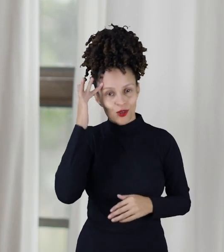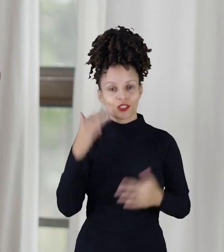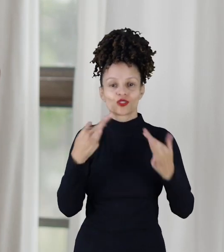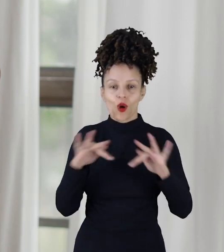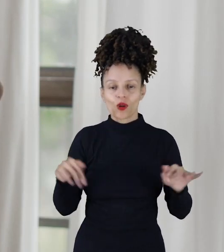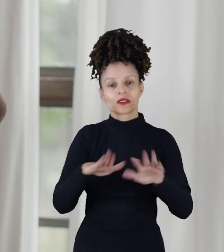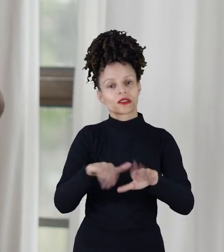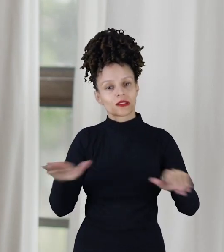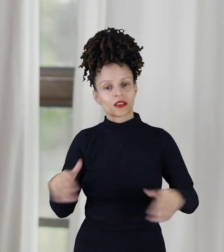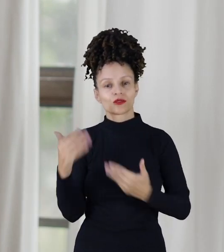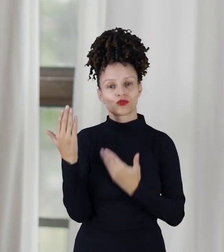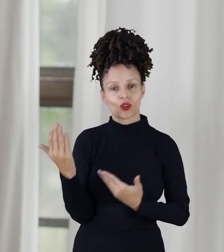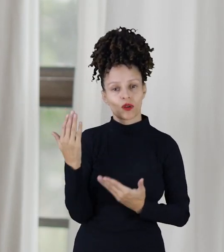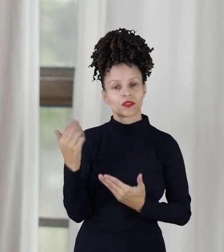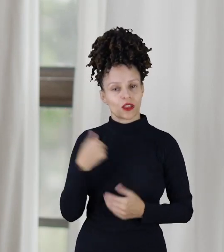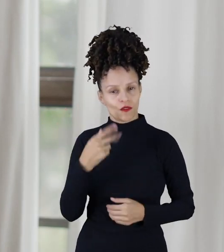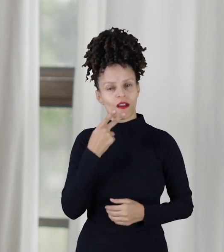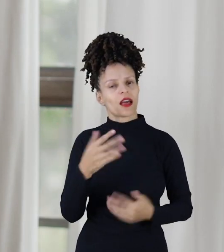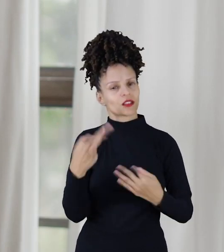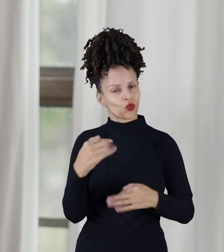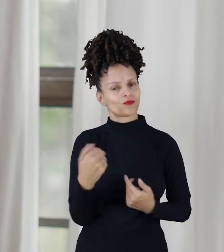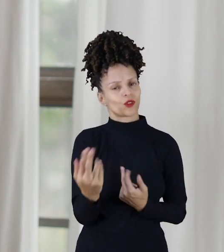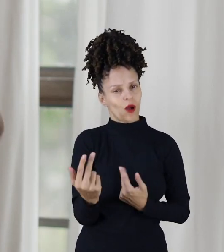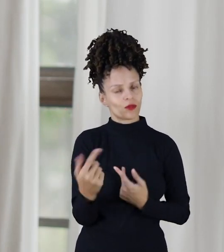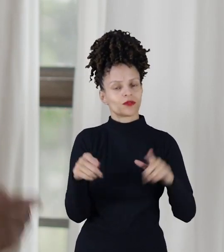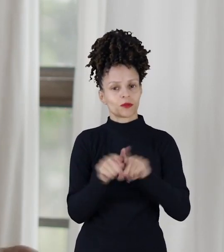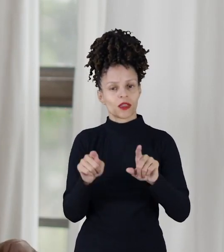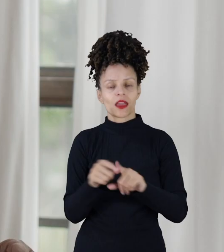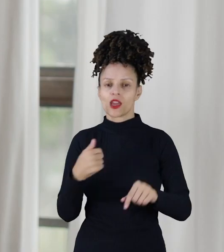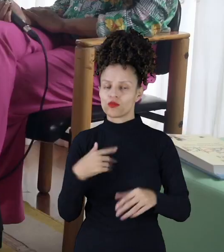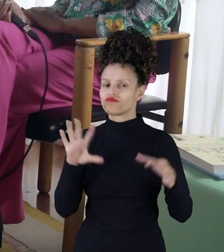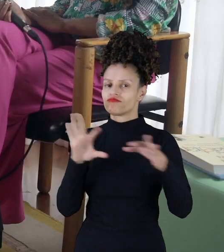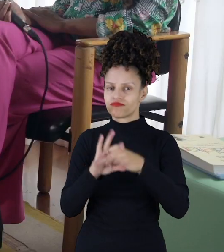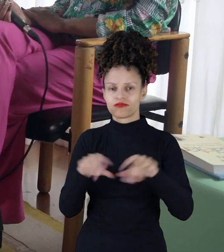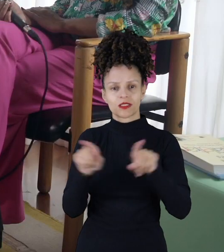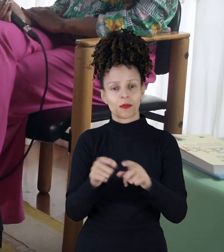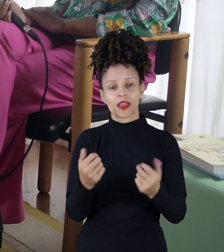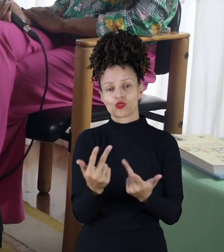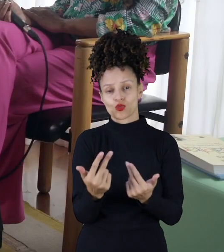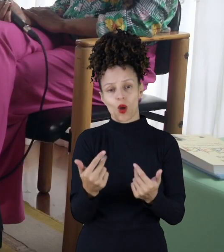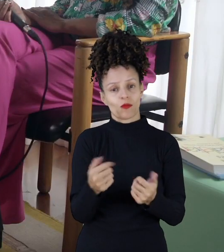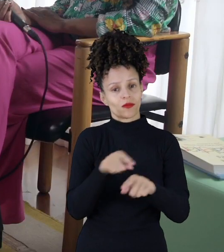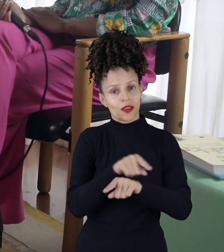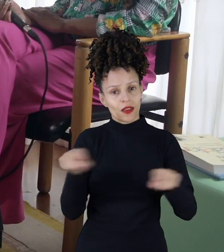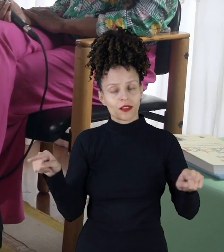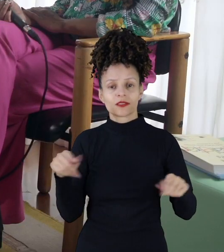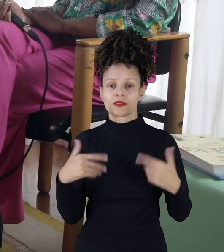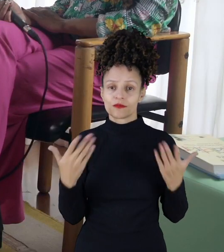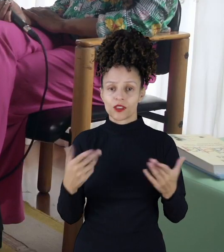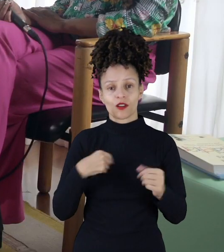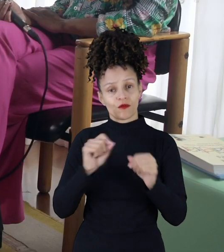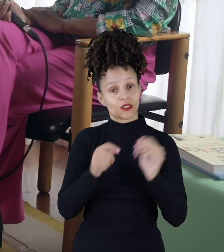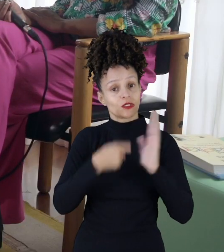das pessoas, as dores das crianças, dos jovens. E eu falei, essa dor também é minha. E muitas vezes me identifiquei muito com as dores